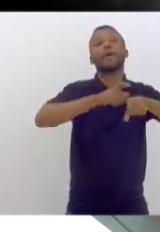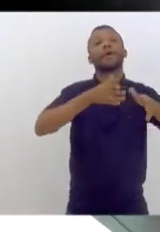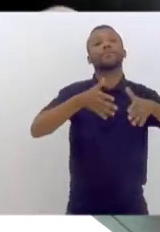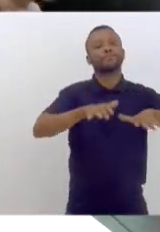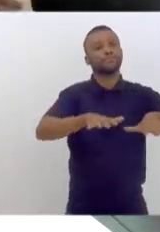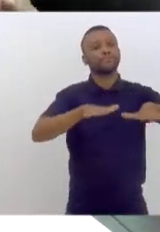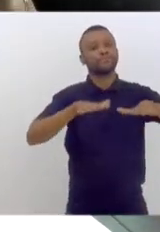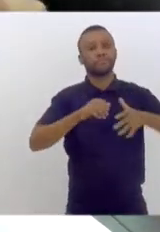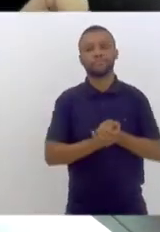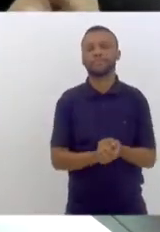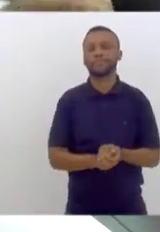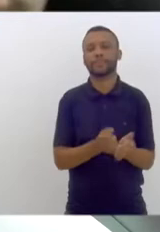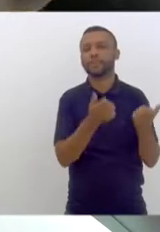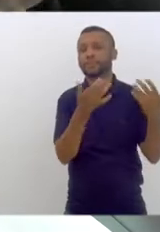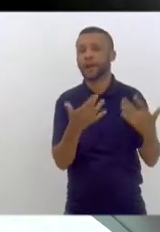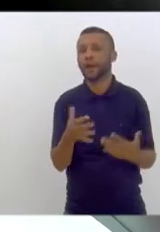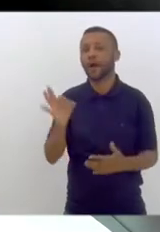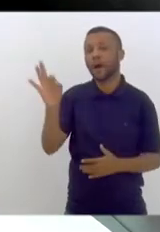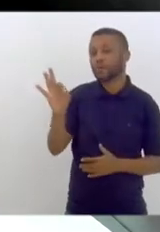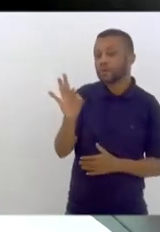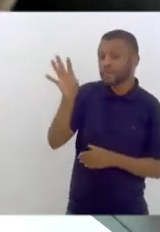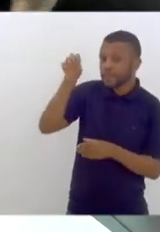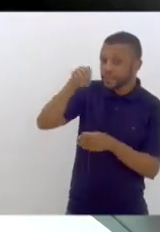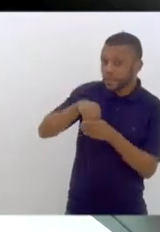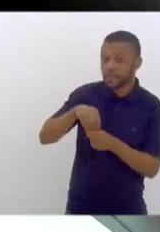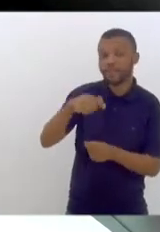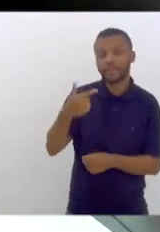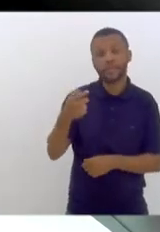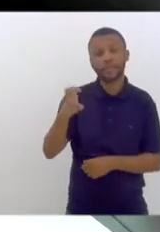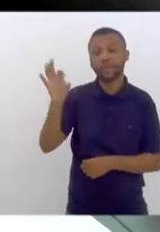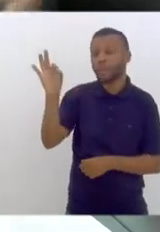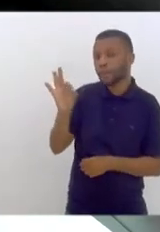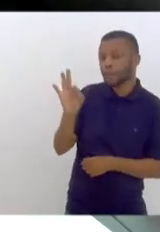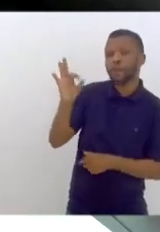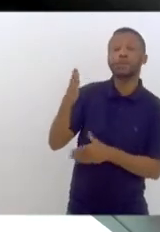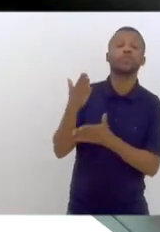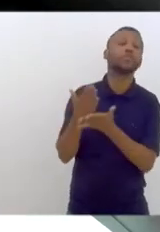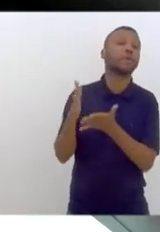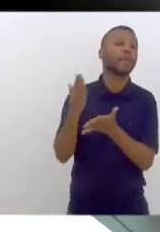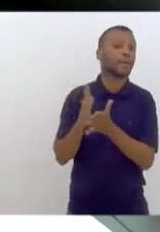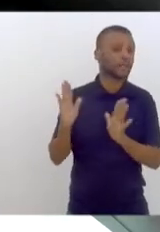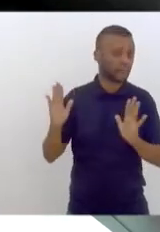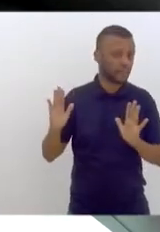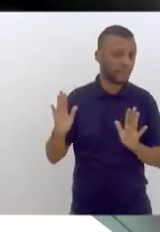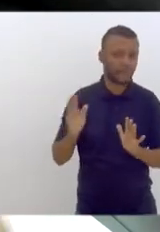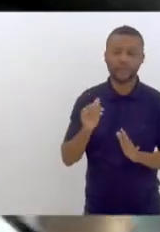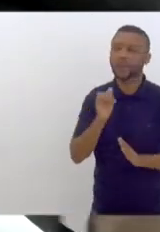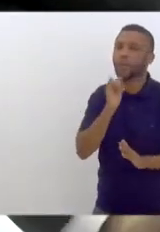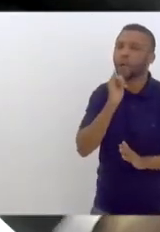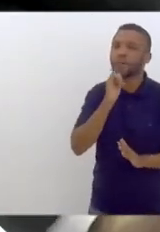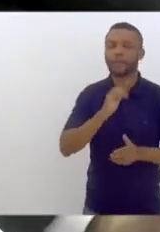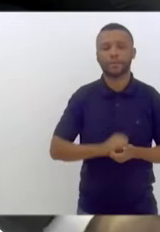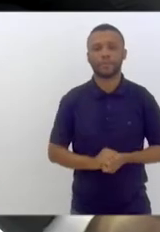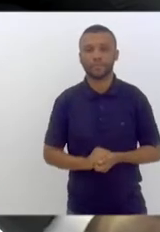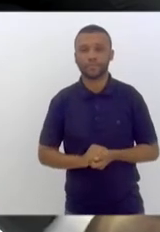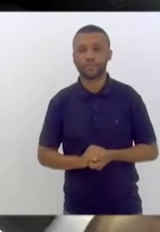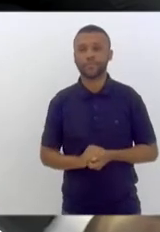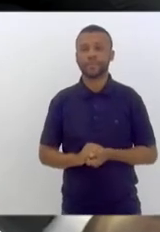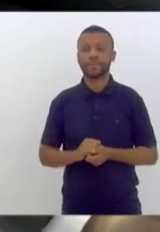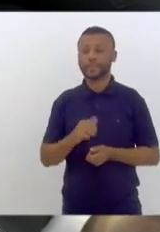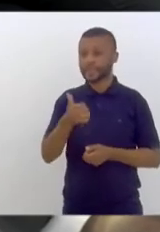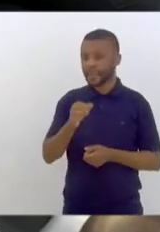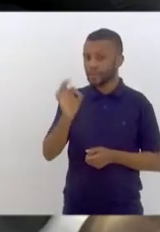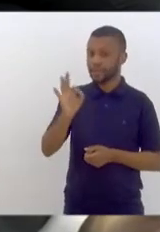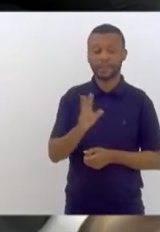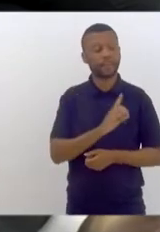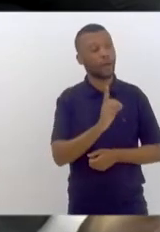sobre o percentual dentro dos 25% que sobraria? Então, por exemplo, nós temos, a princípio, 10%. Não,